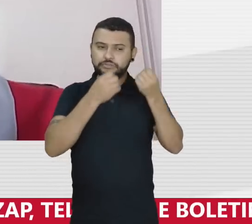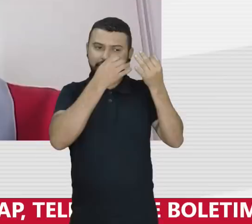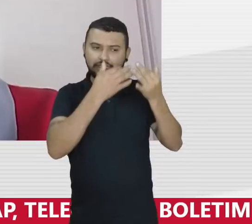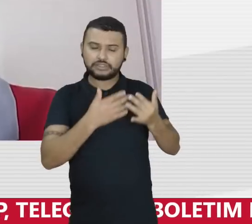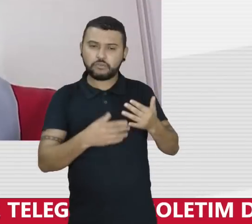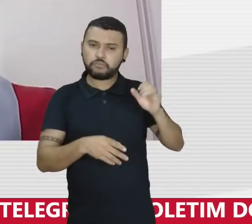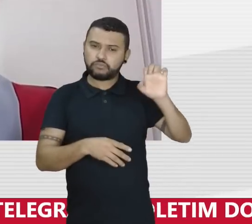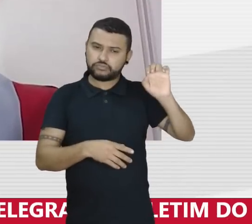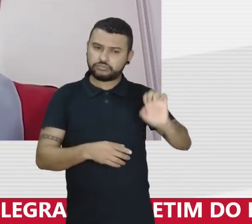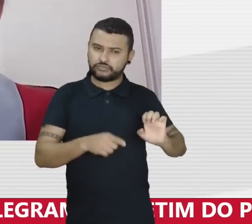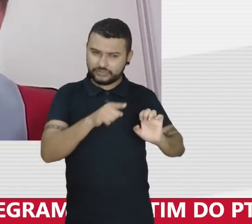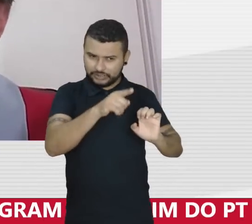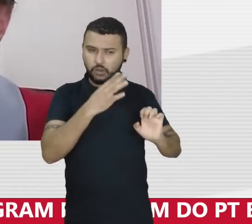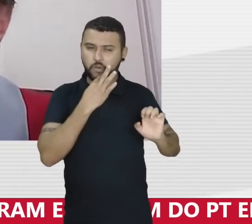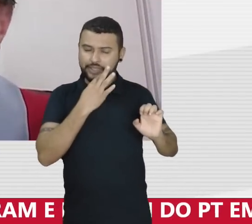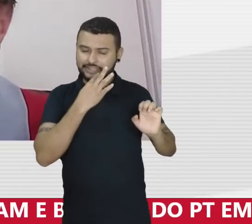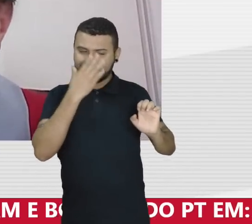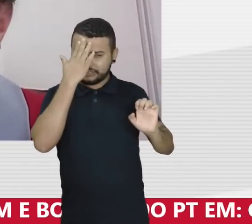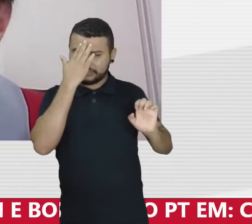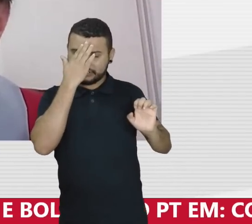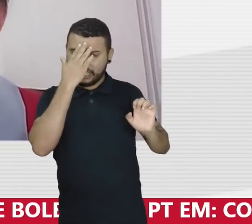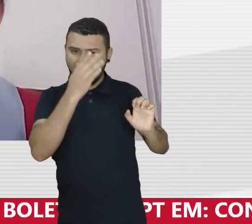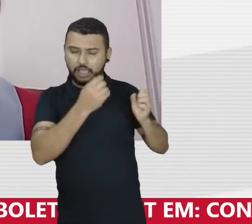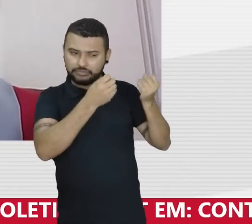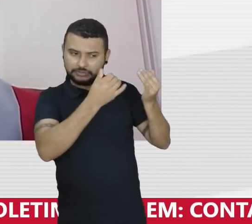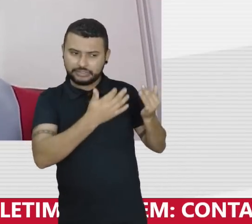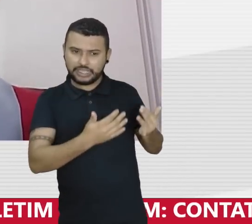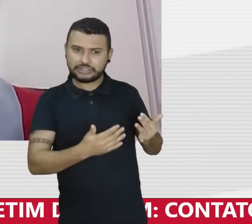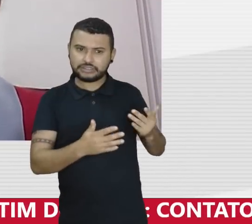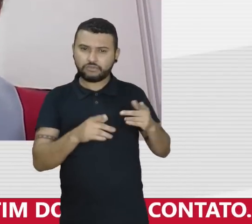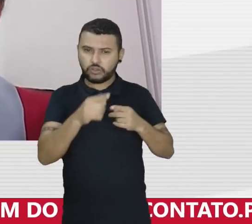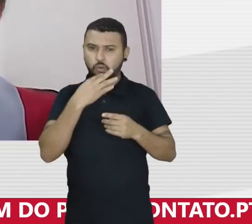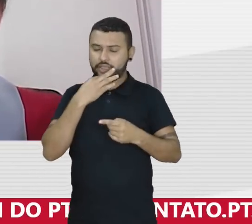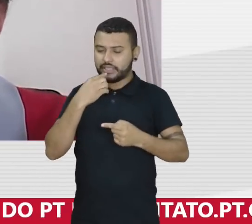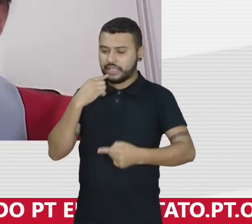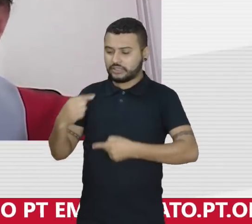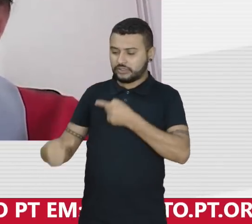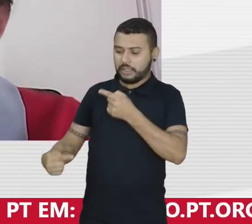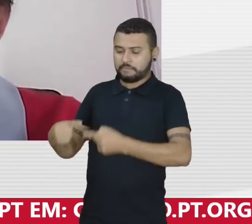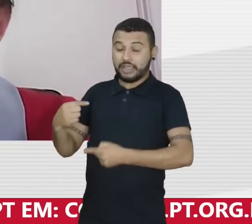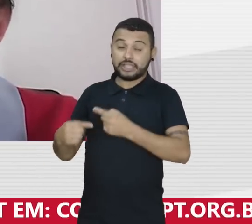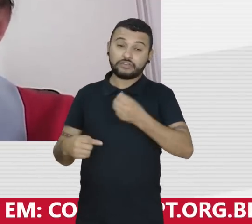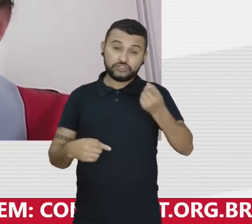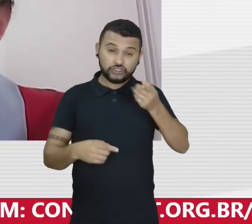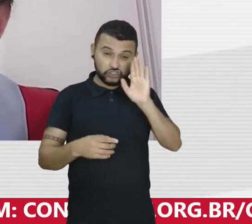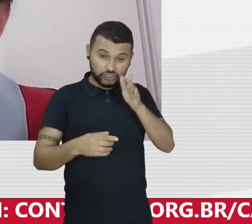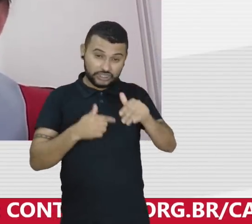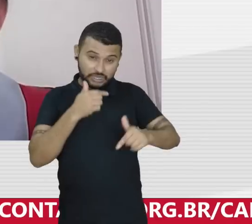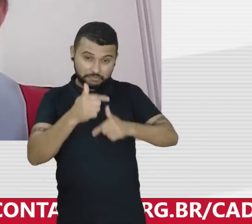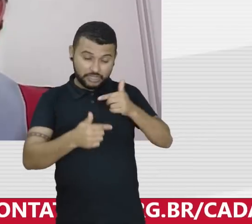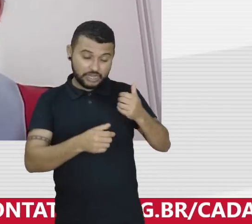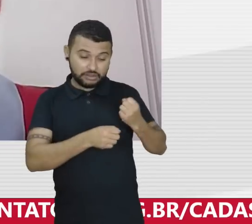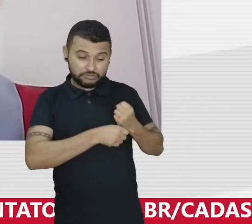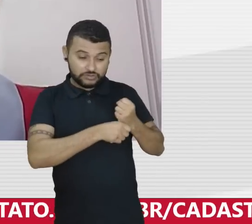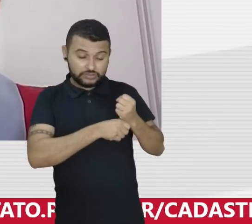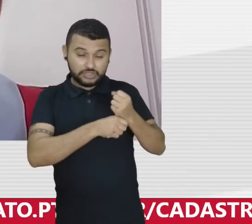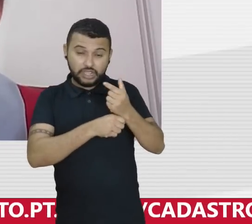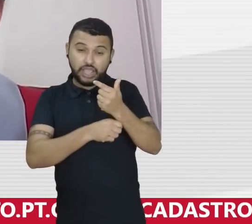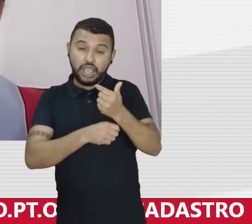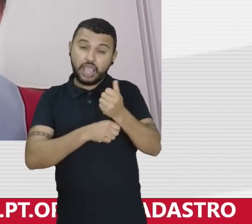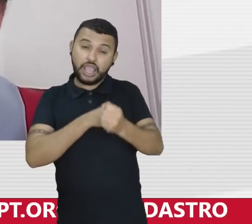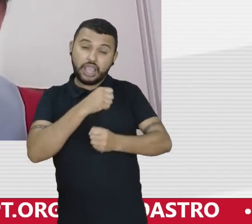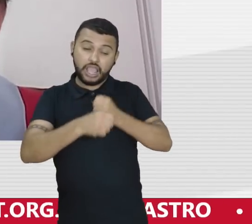né? Você que é um homem que acompanha o debate teórico na esquerda brasileira há décadas, né? Havia sempre